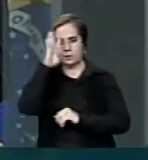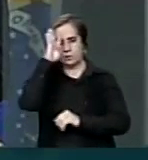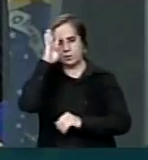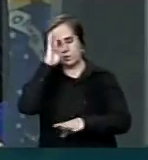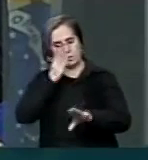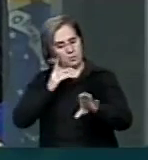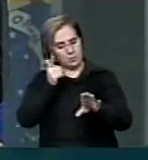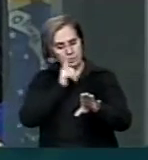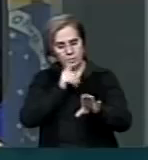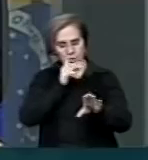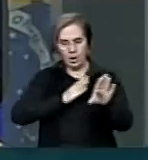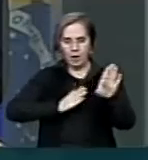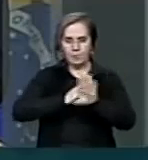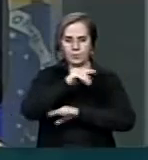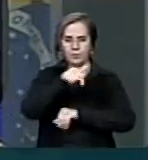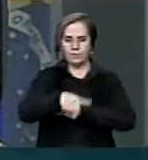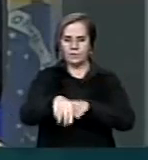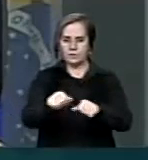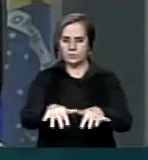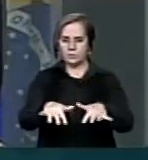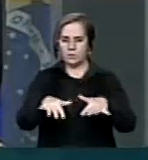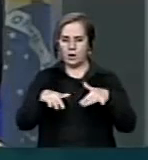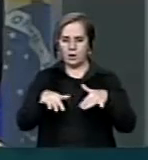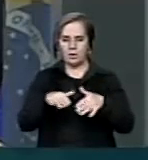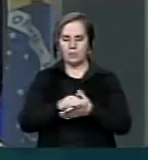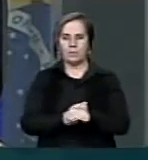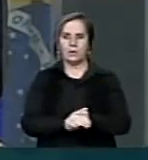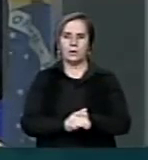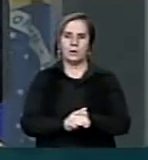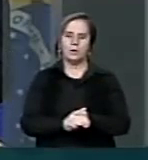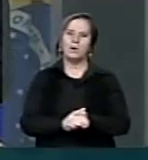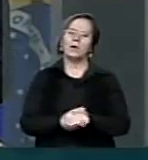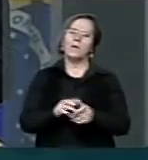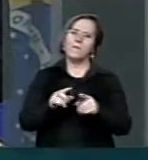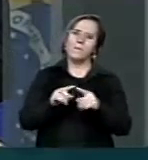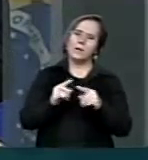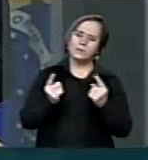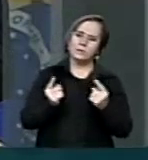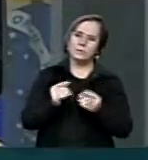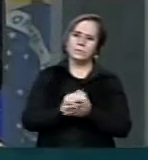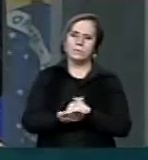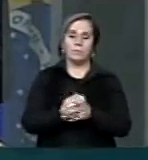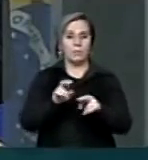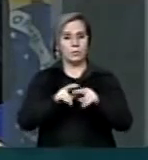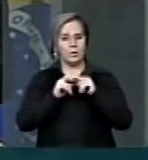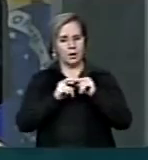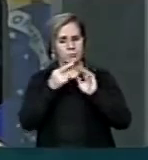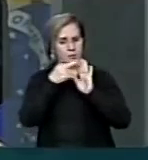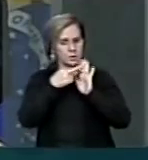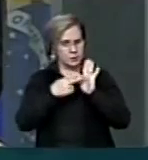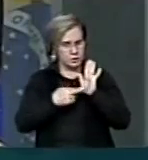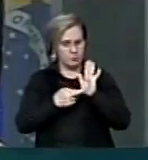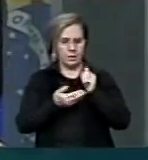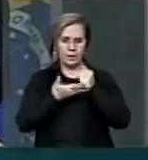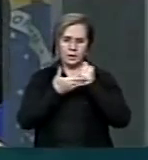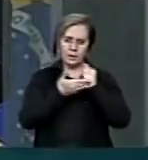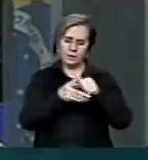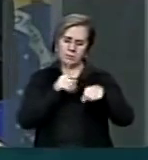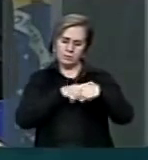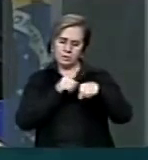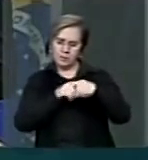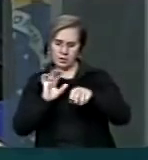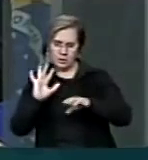aprovada no plenário da Câmara. Por questões regimentais e